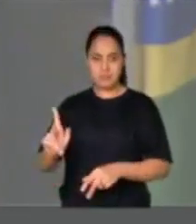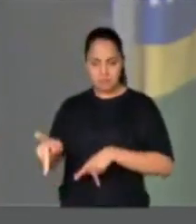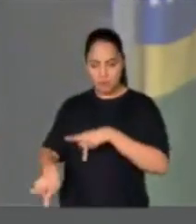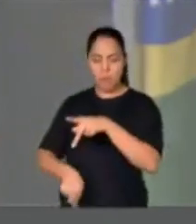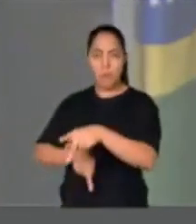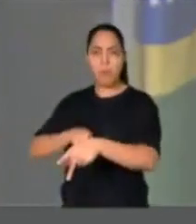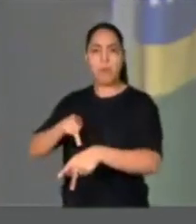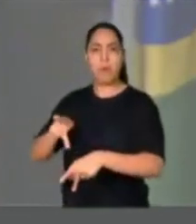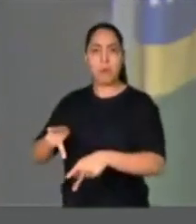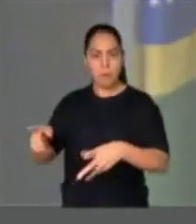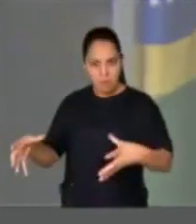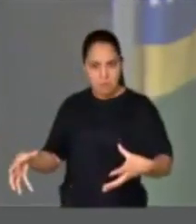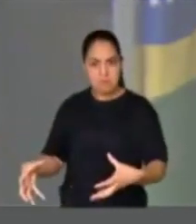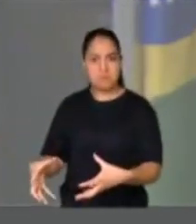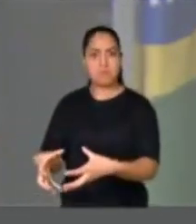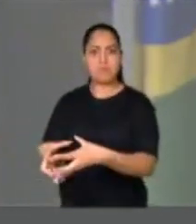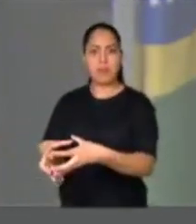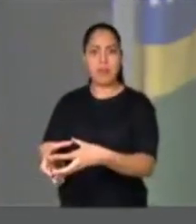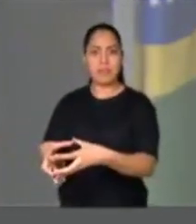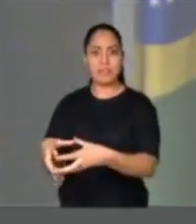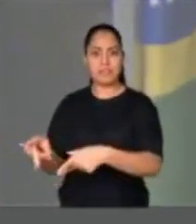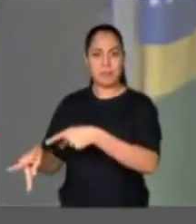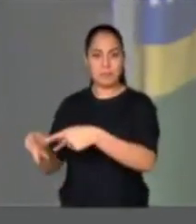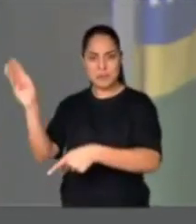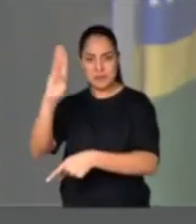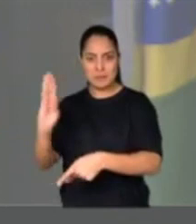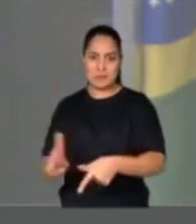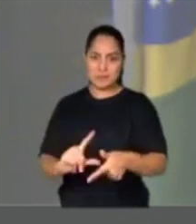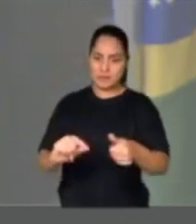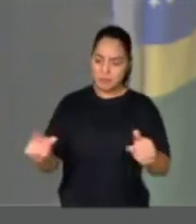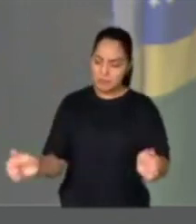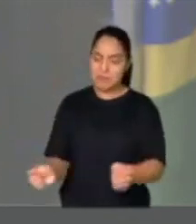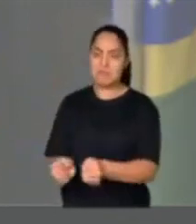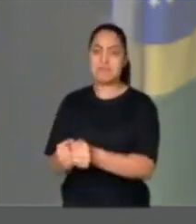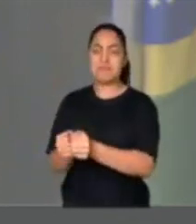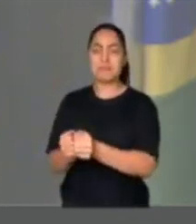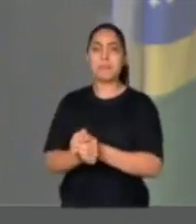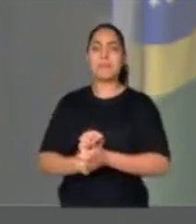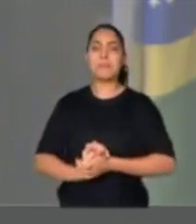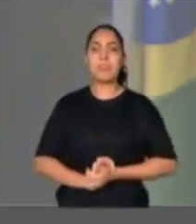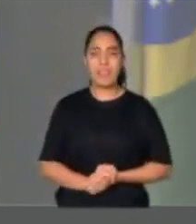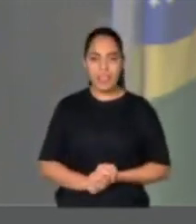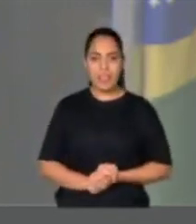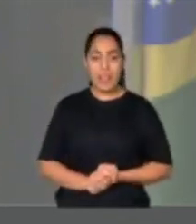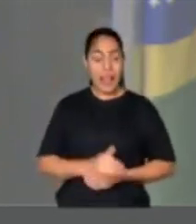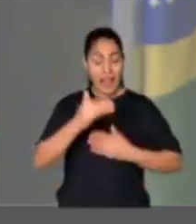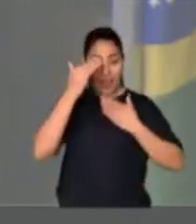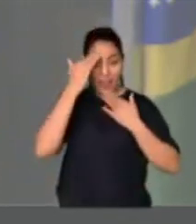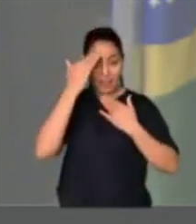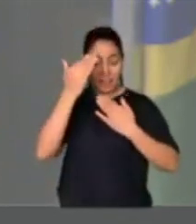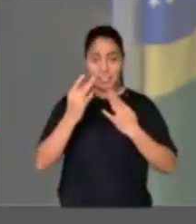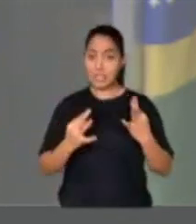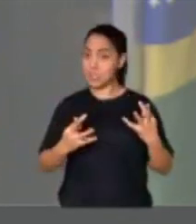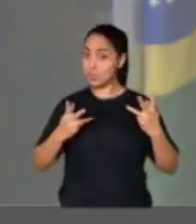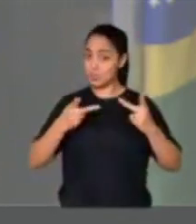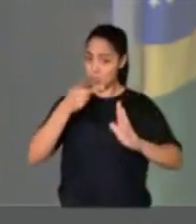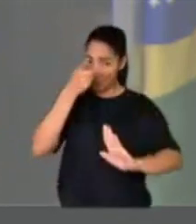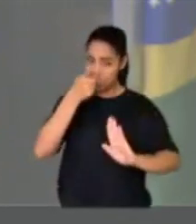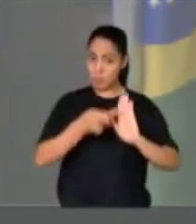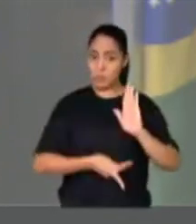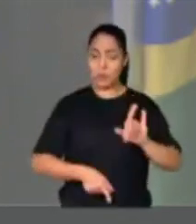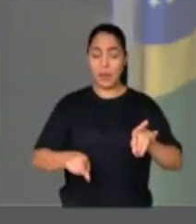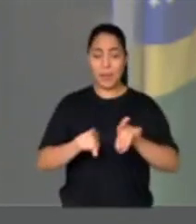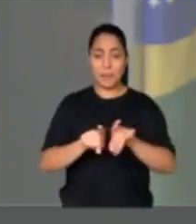só com os brasileiros. Agradecer também todos os programas e todas as parcerias que